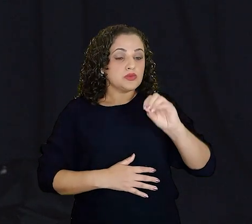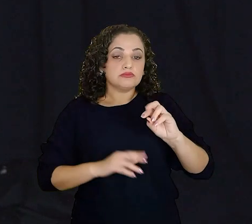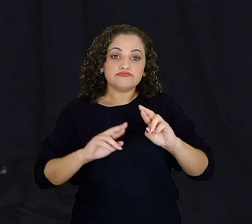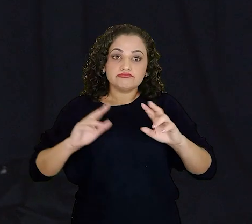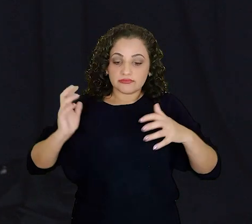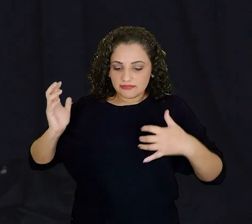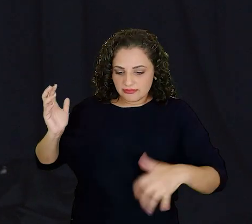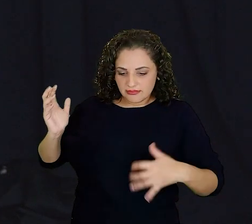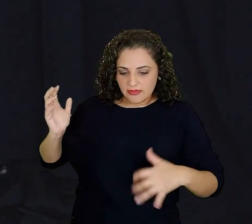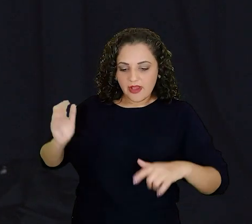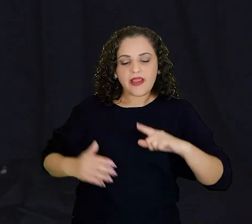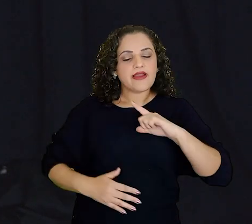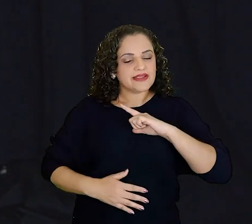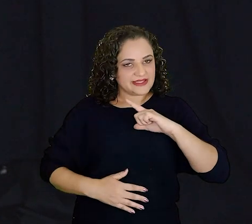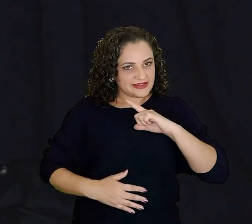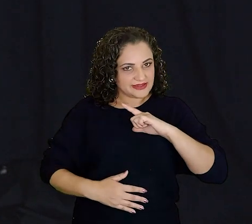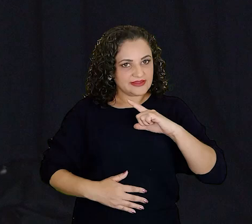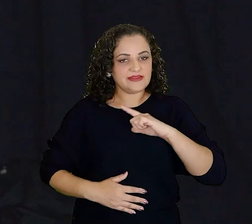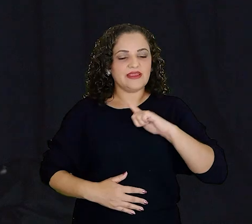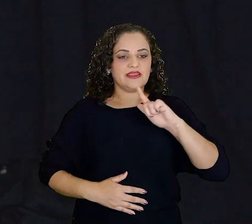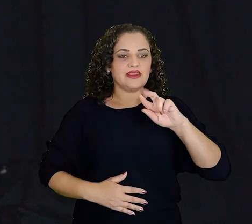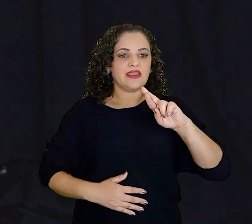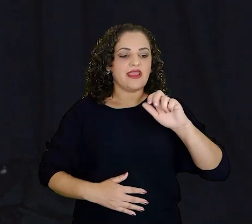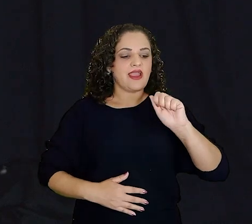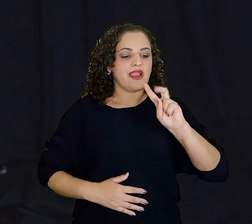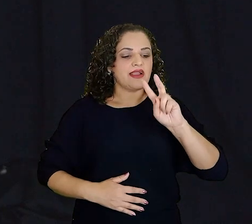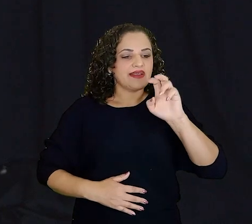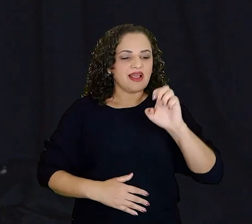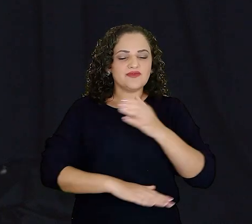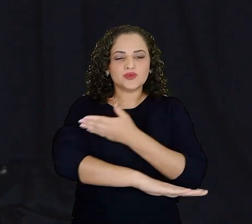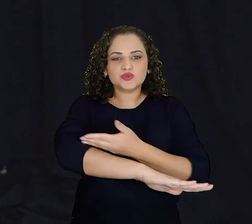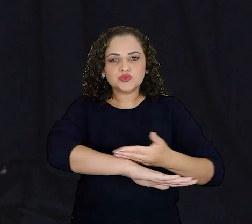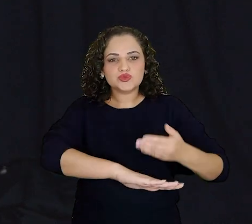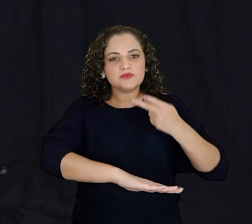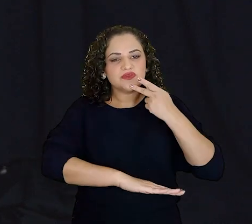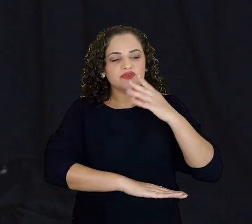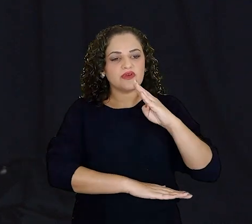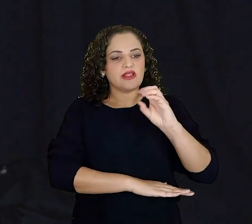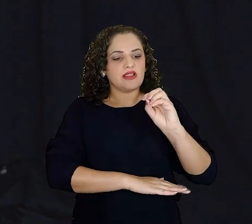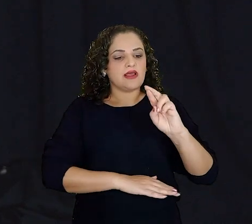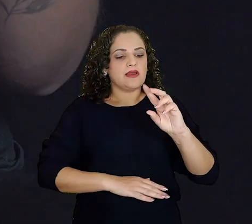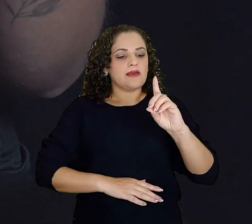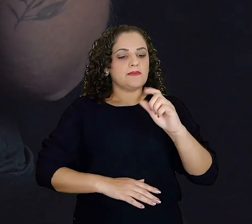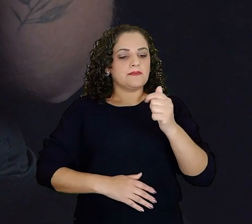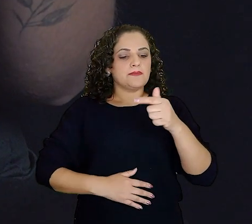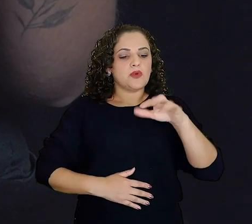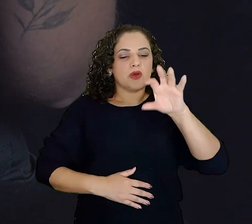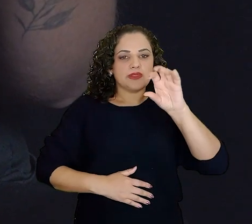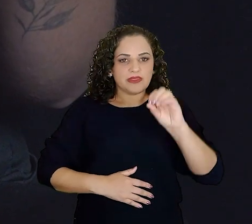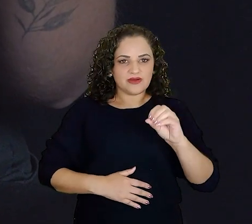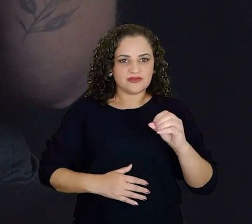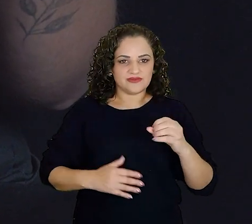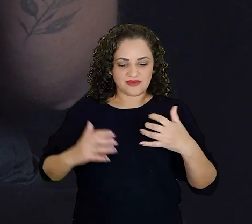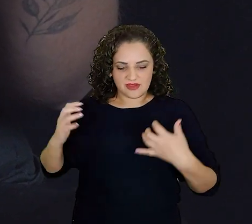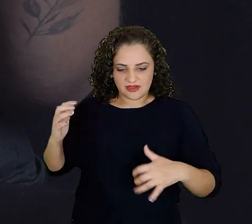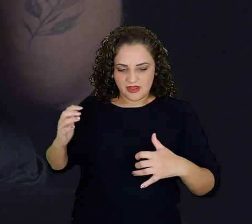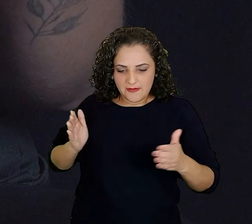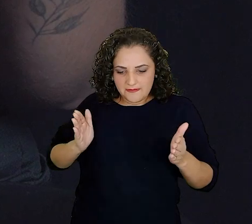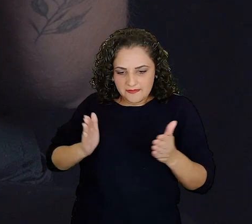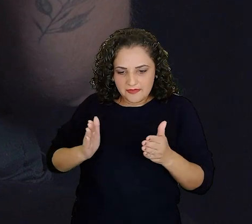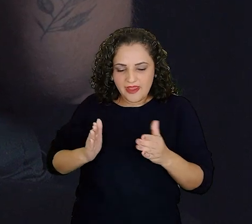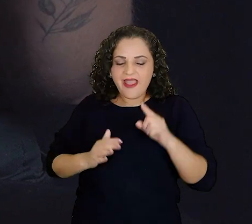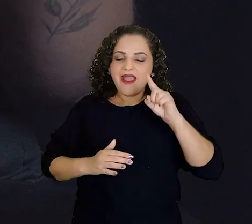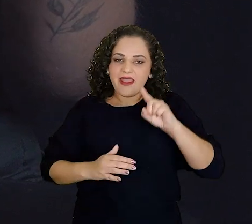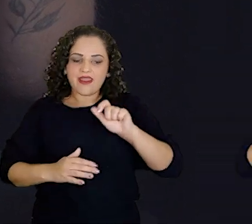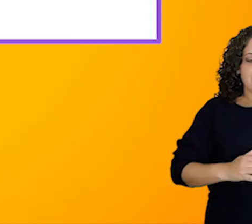agudo, que é diferente do violão que tem as cordas mais graves ali, que nós chamamos de bordões. O ukulele é